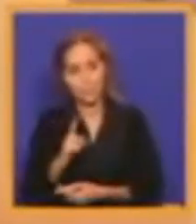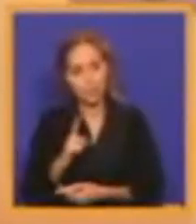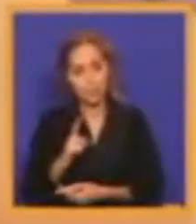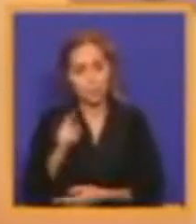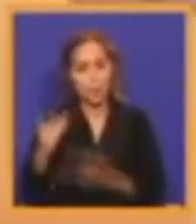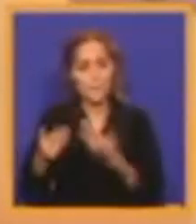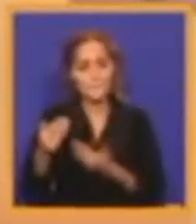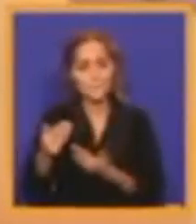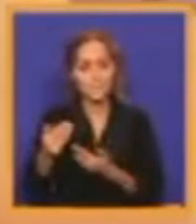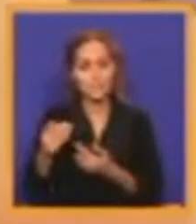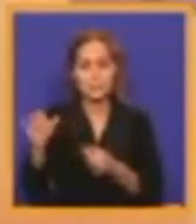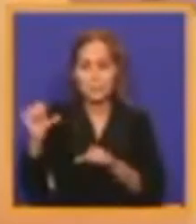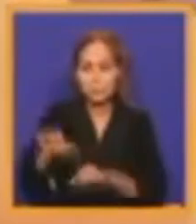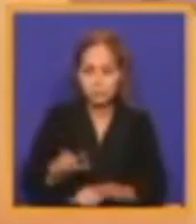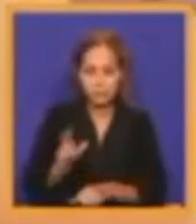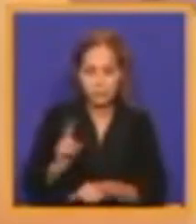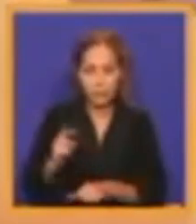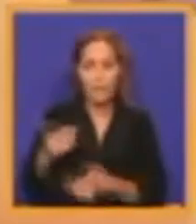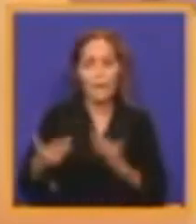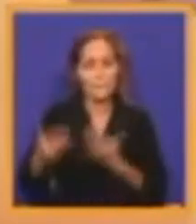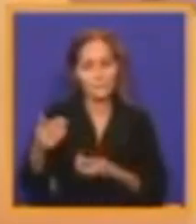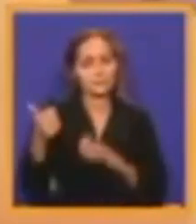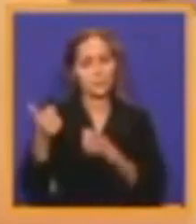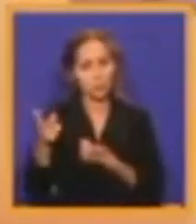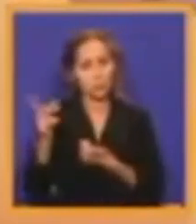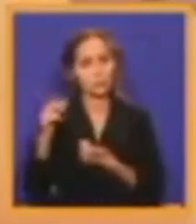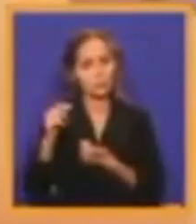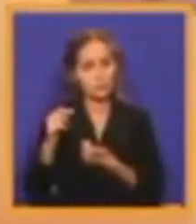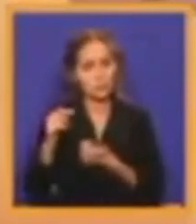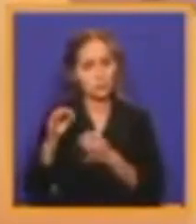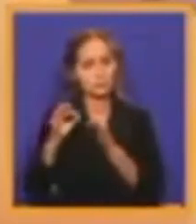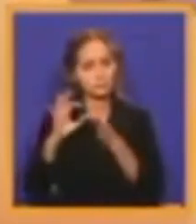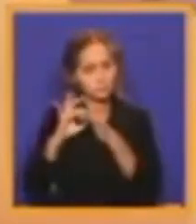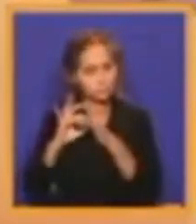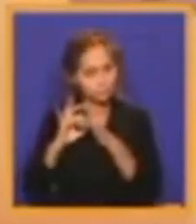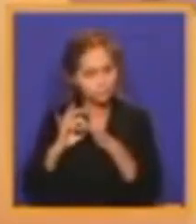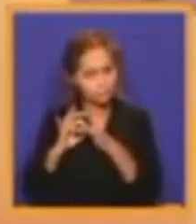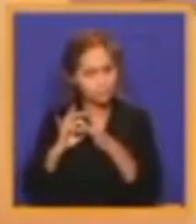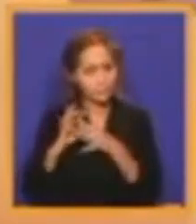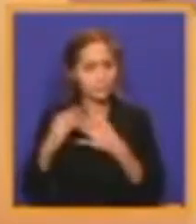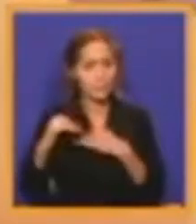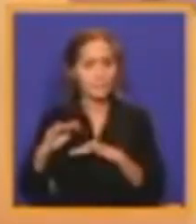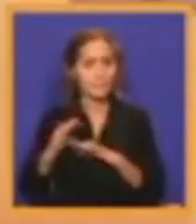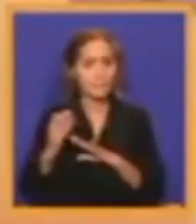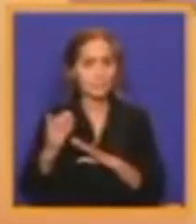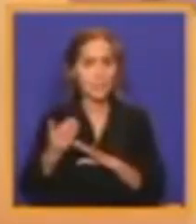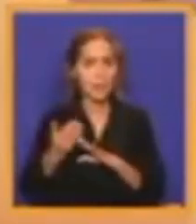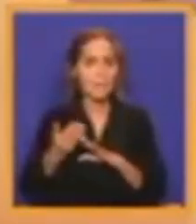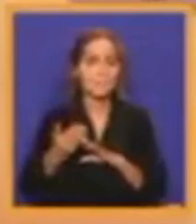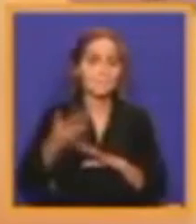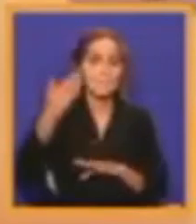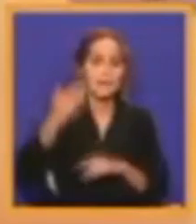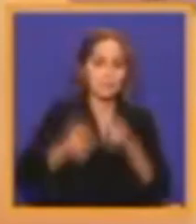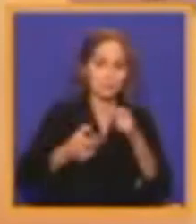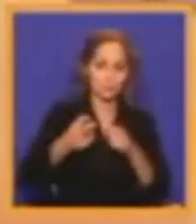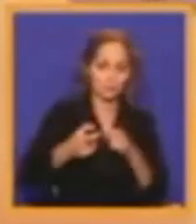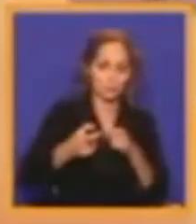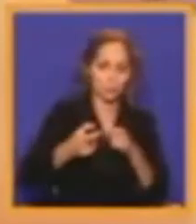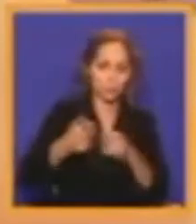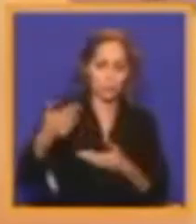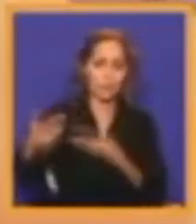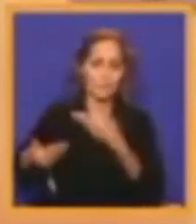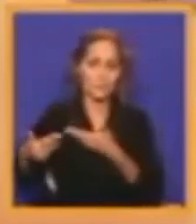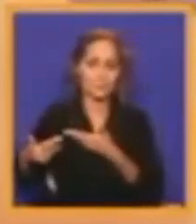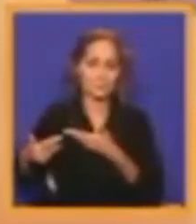não vai perder o fiel, a balança não vai estar desarticulada. Quer dizer é que há mais... pessoas do signo da